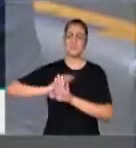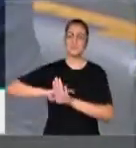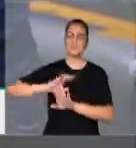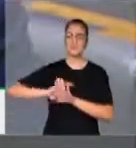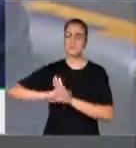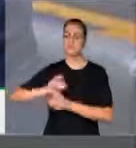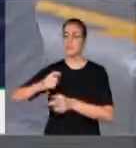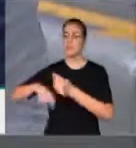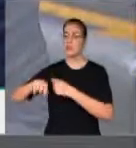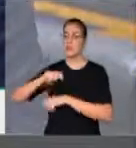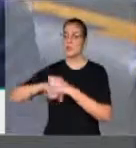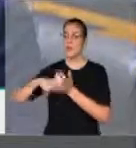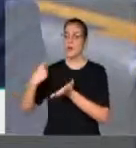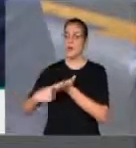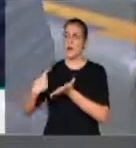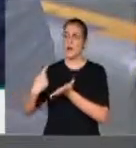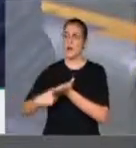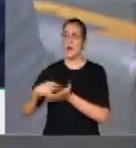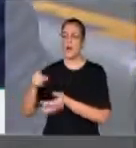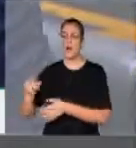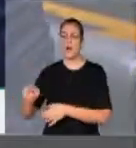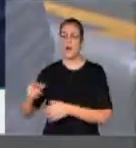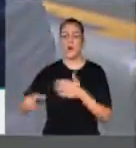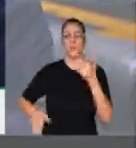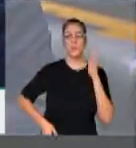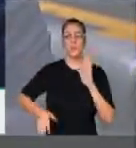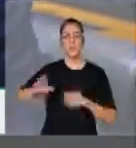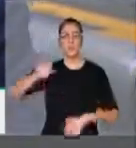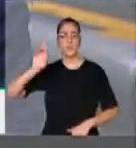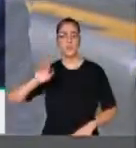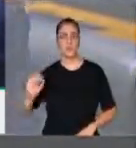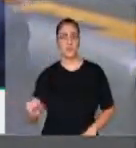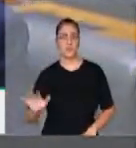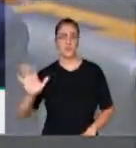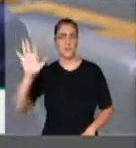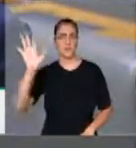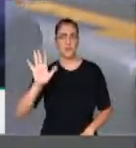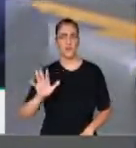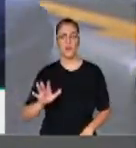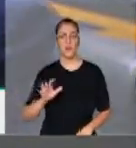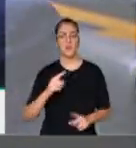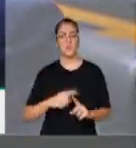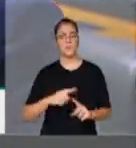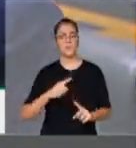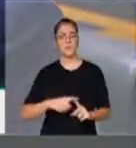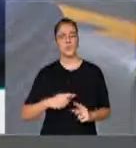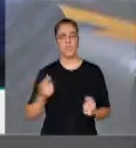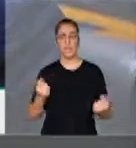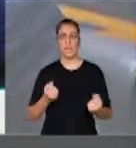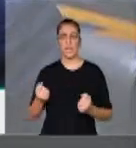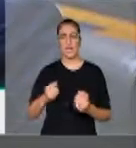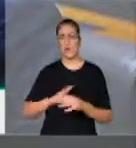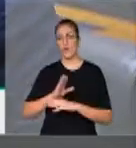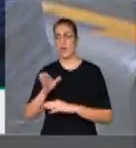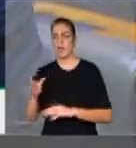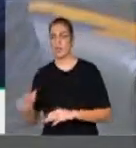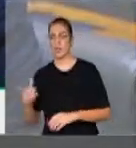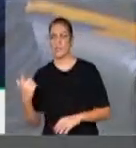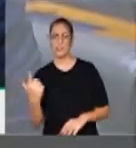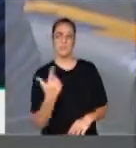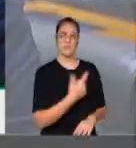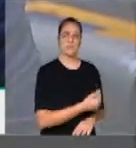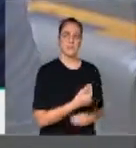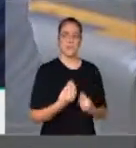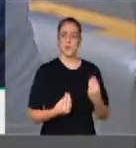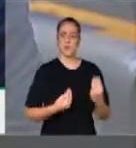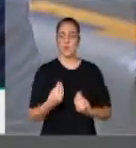se quiserem entrar na comunidade sitiada e ter o carro de volta. Portanto, o